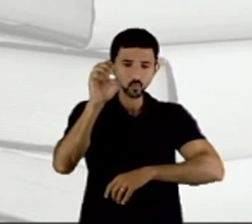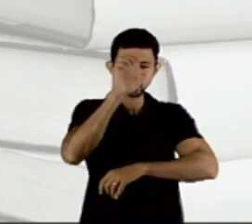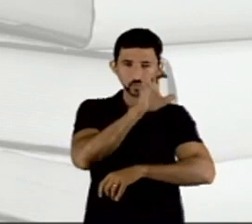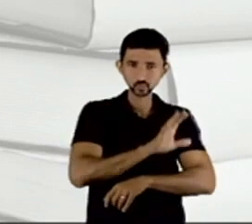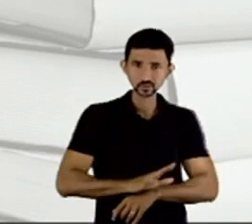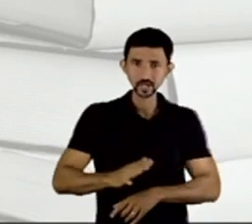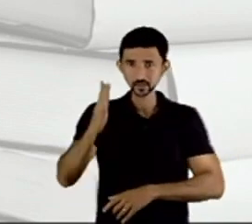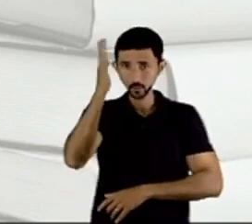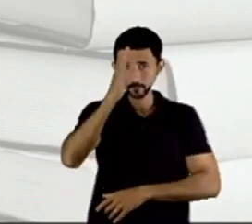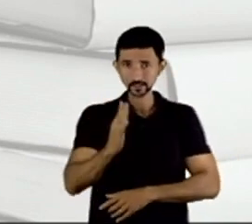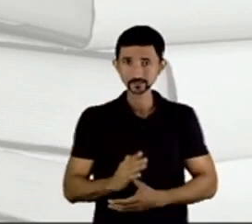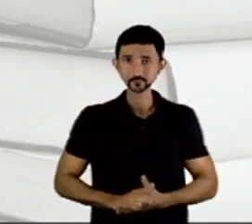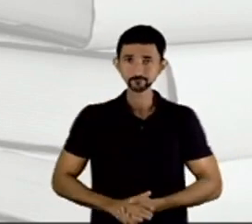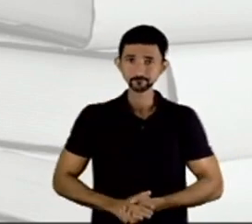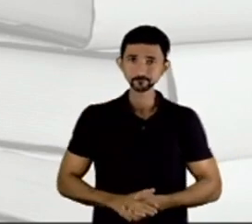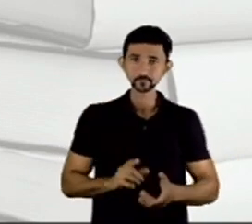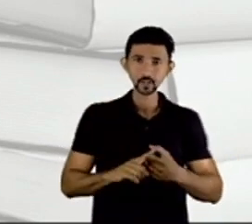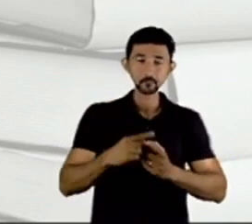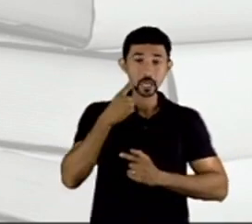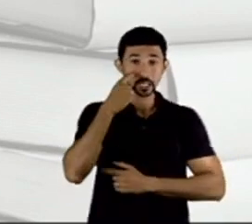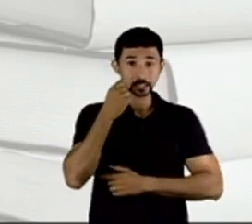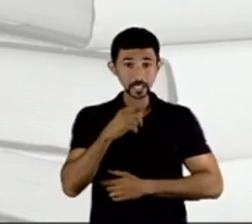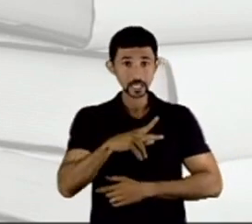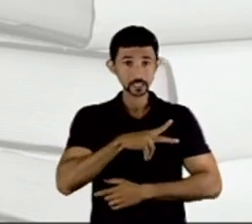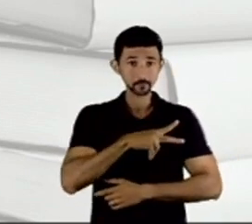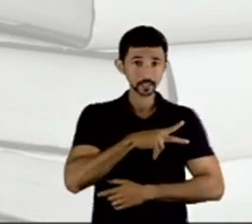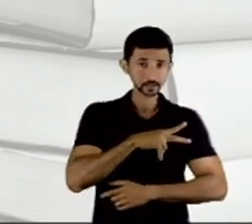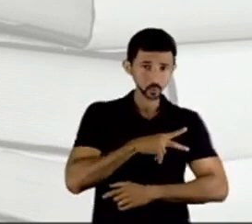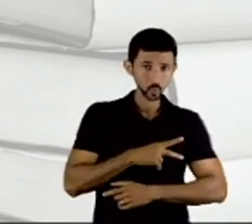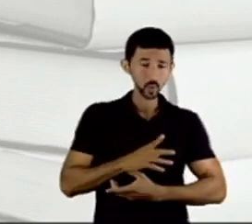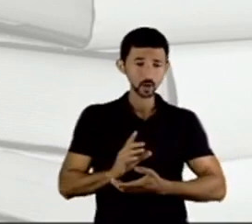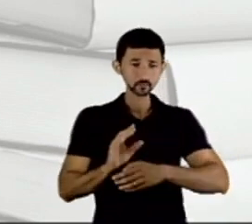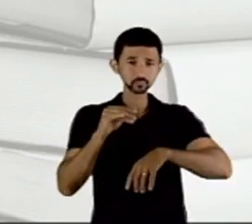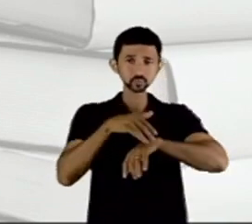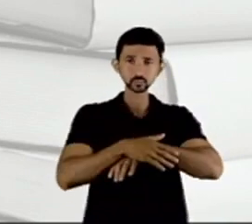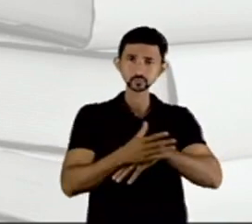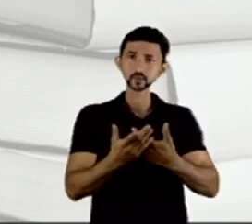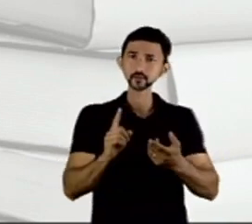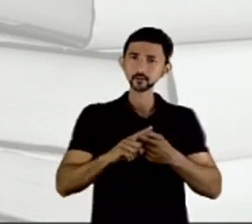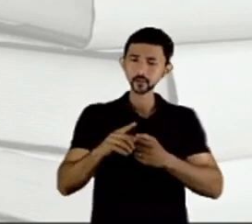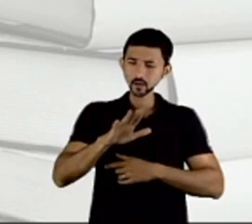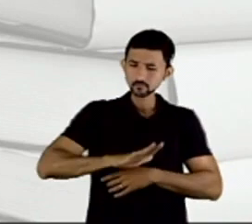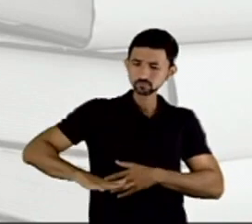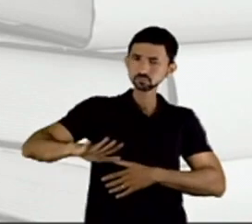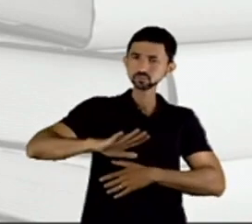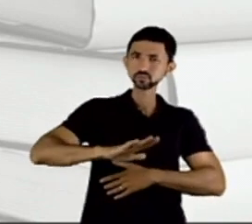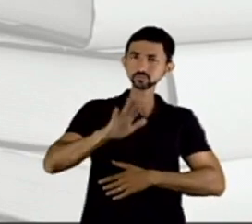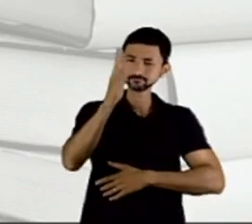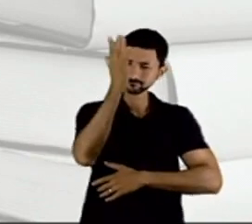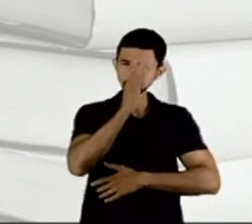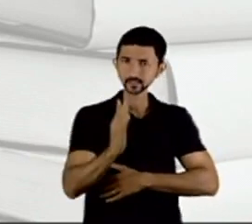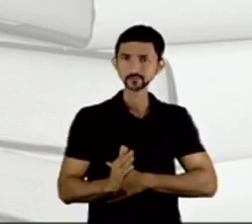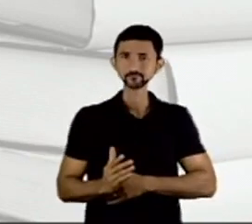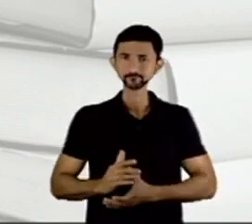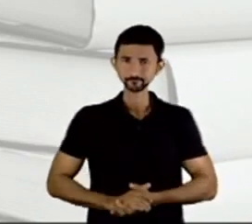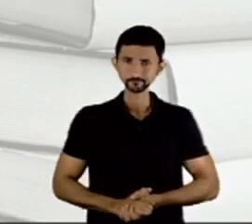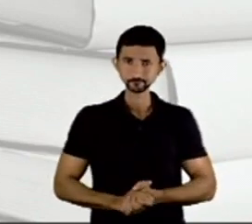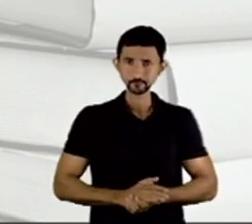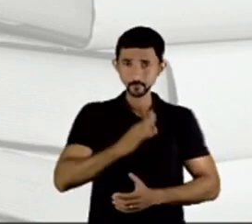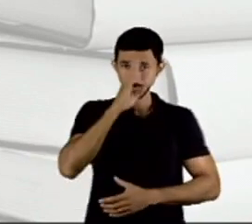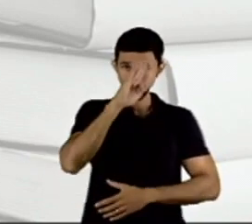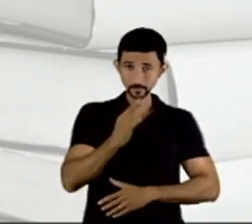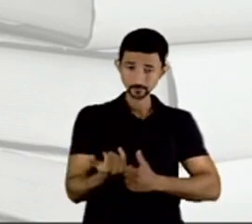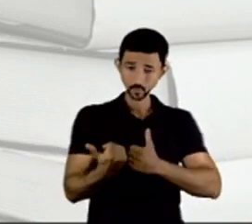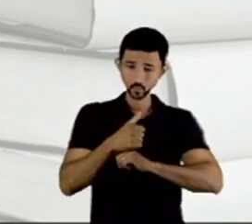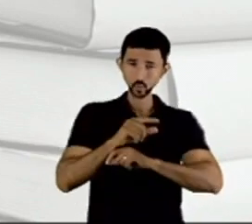que sobrepunham os seus interesses particulares aos interesses do Estado e da nação como um todo. O principal protagonista da Revolução